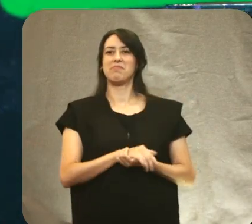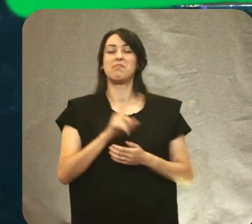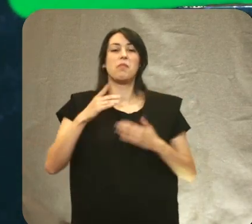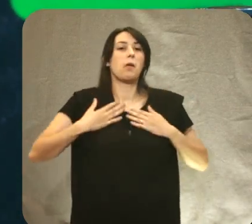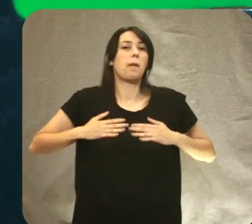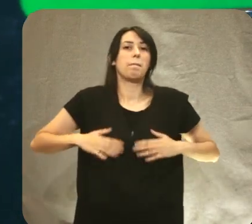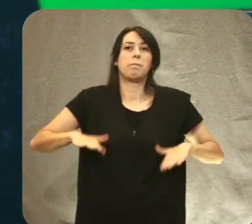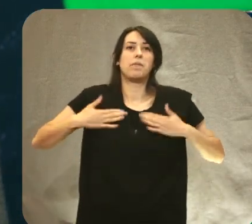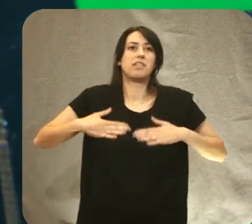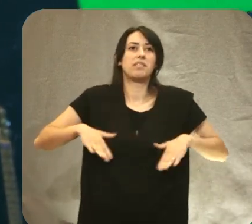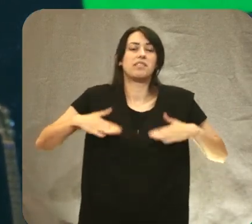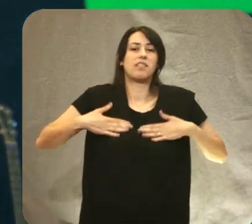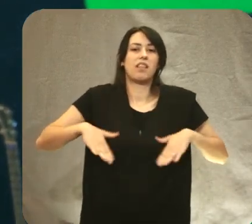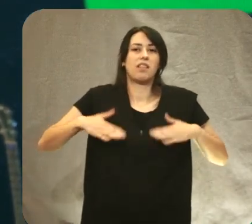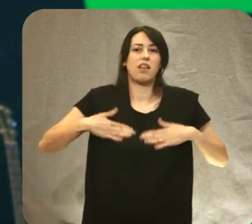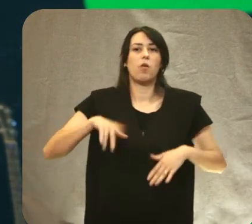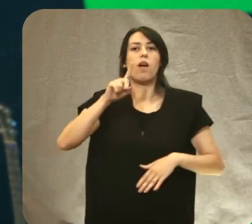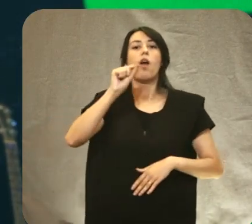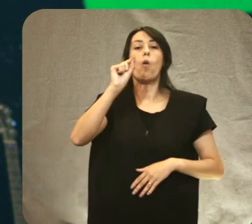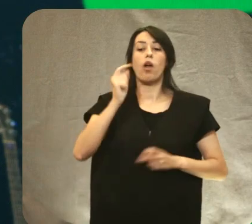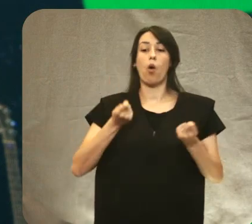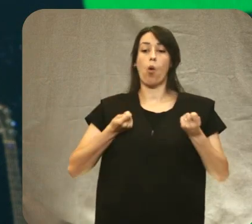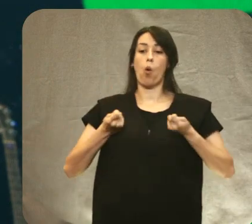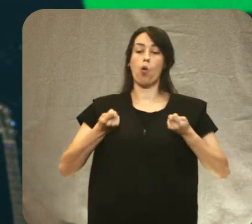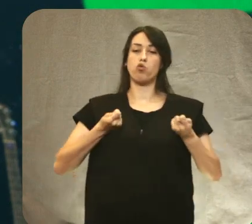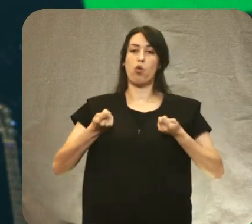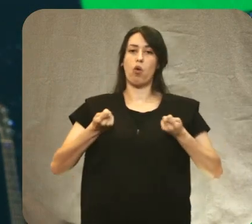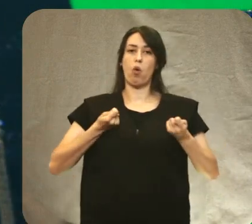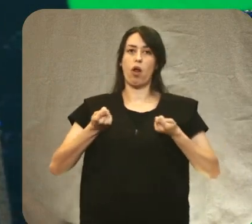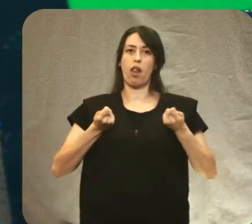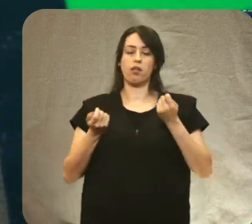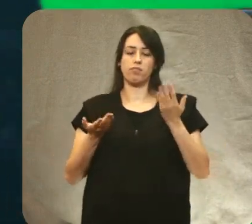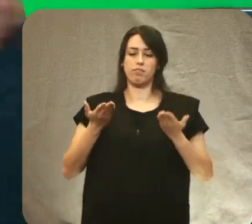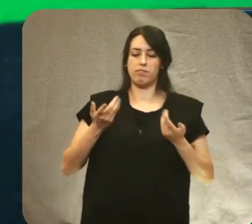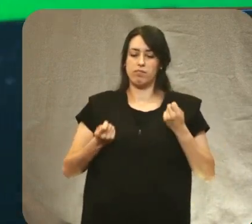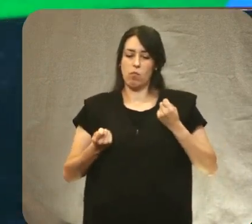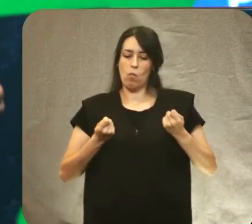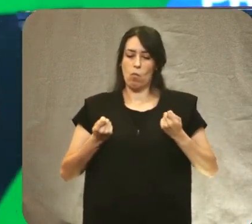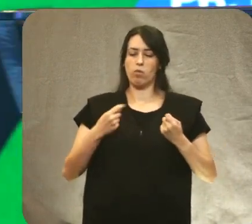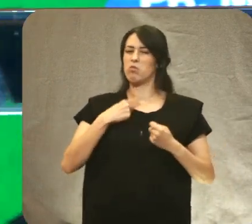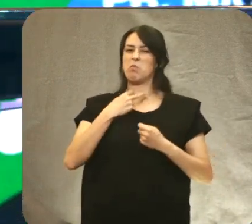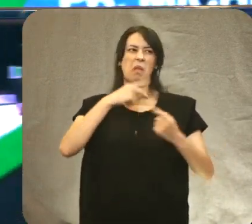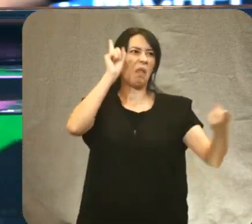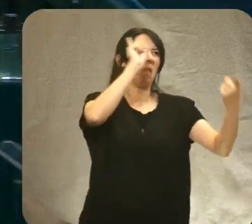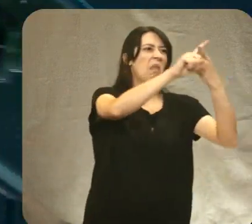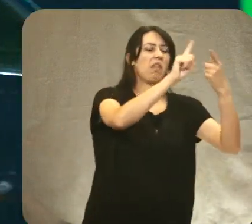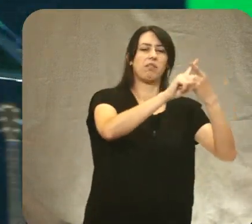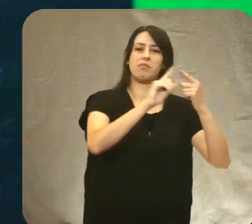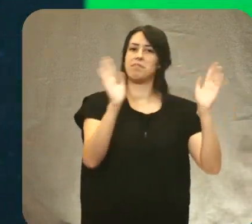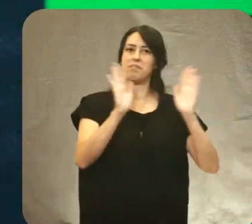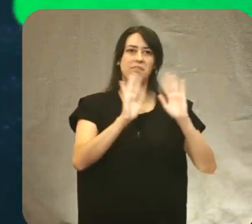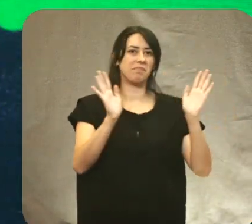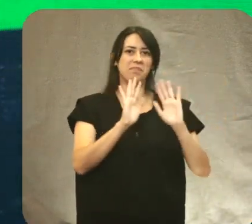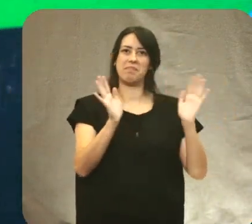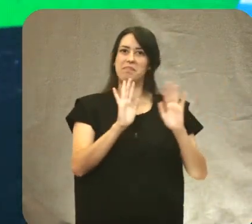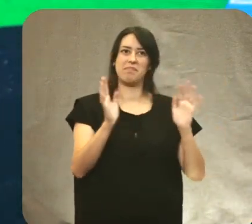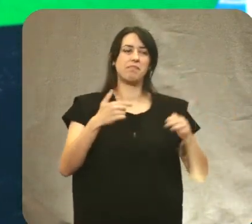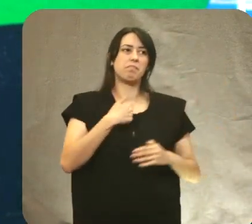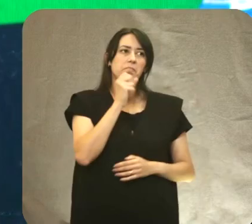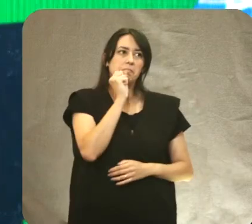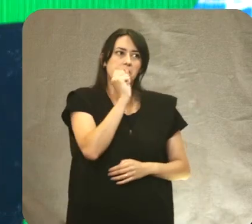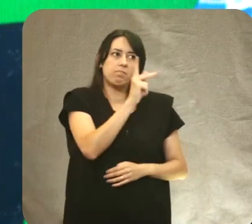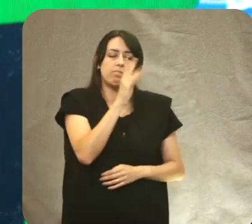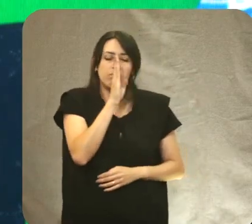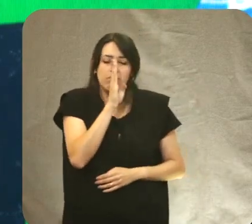Mansidão é ter poder sob controle. É não revidar. É abrir mão dos direitos. É dar